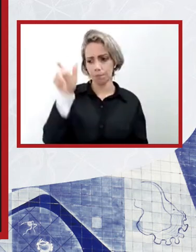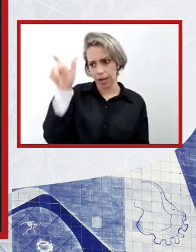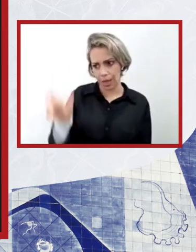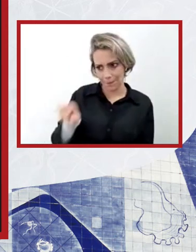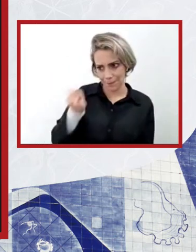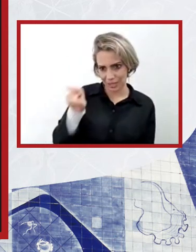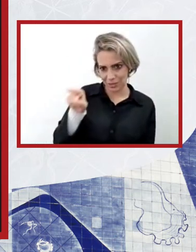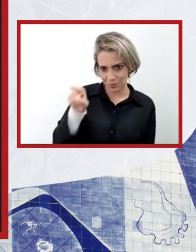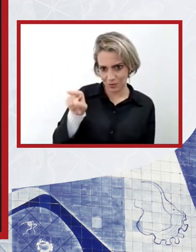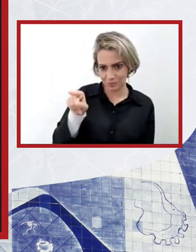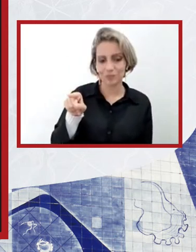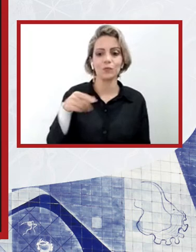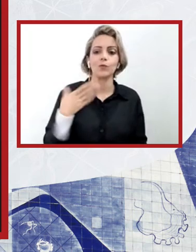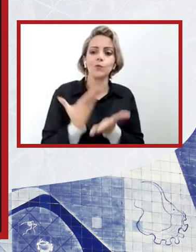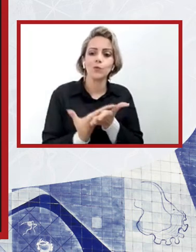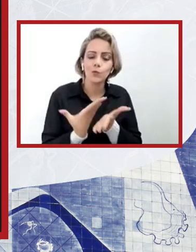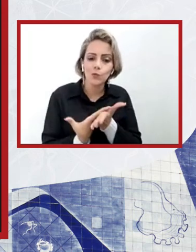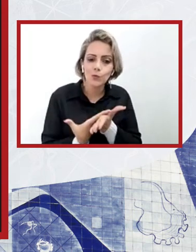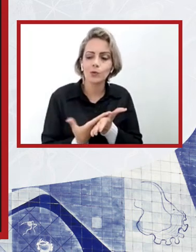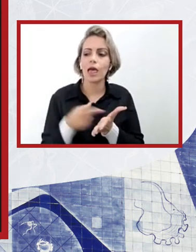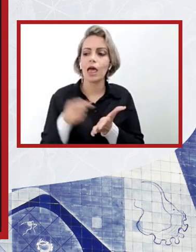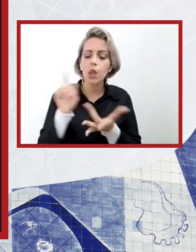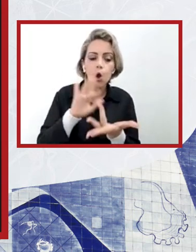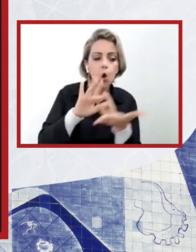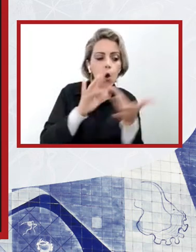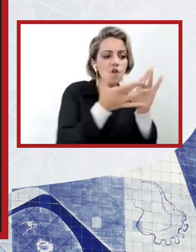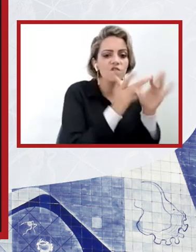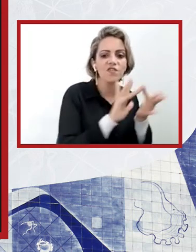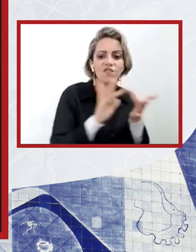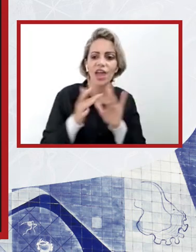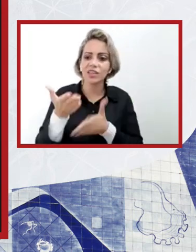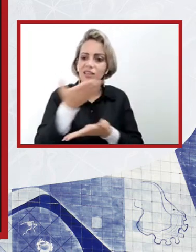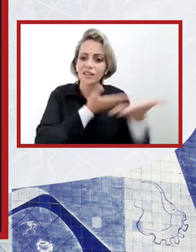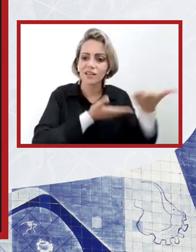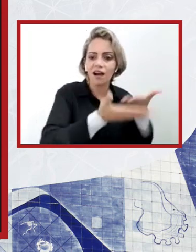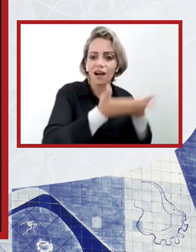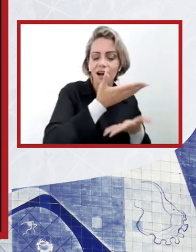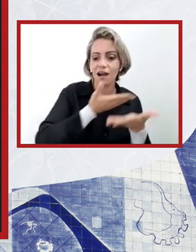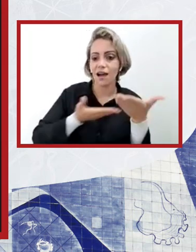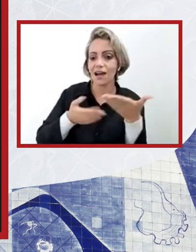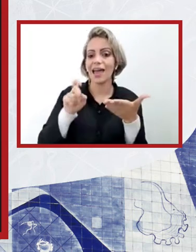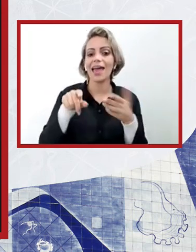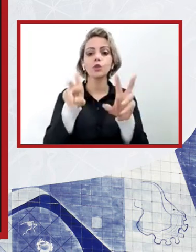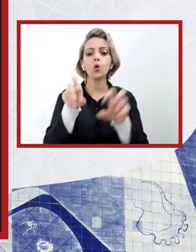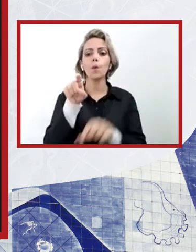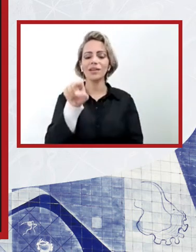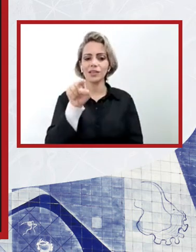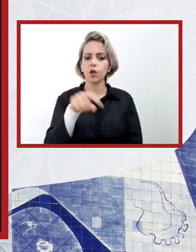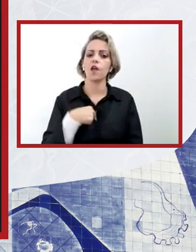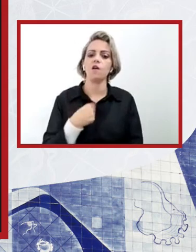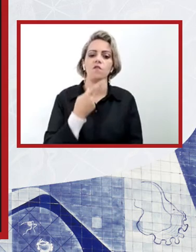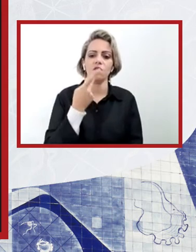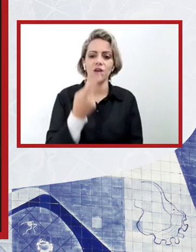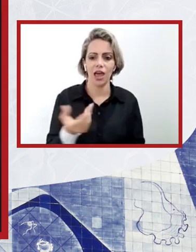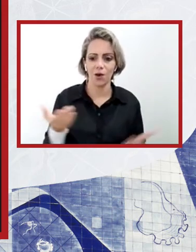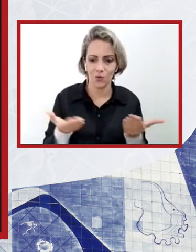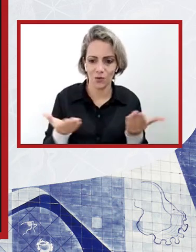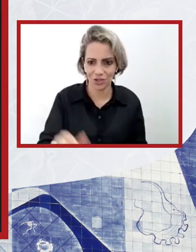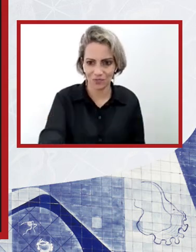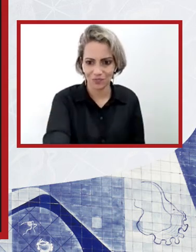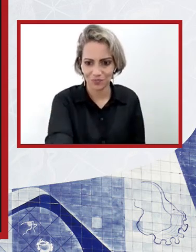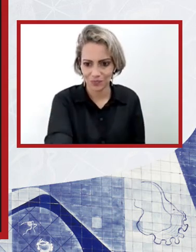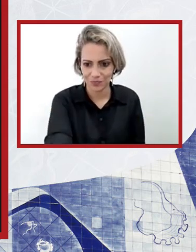seu estudo, nessa sua convivência. E é sobre isso, especificamente, que eu vou falar hoje. Bom,